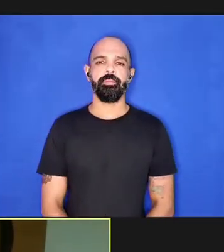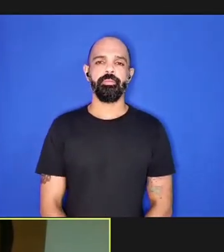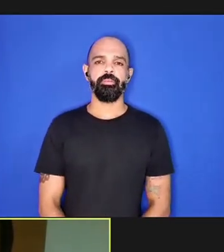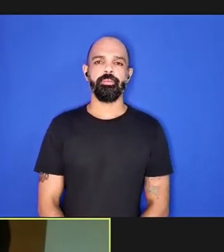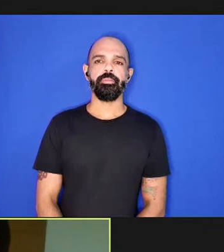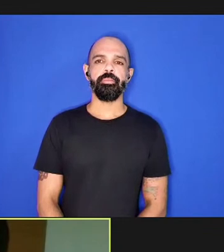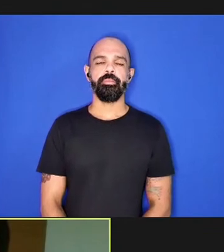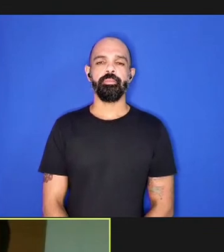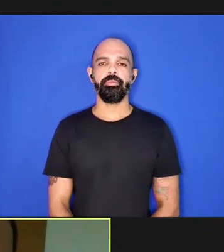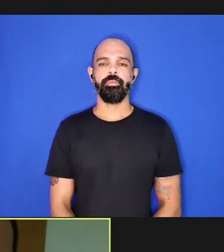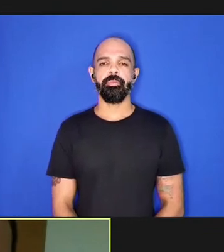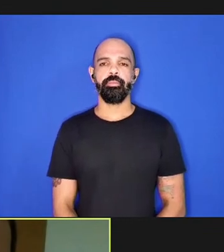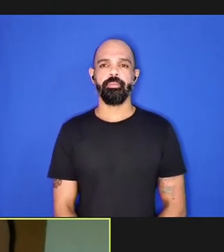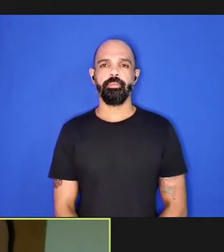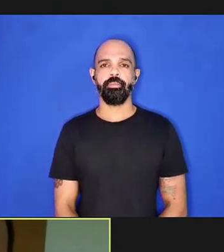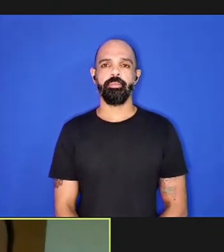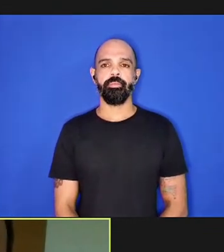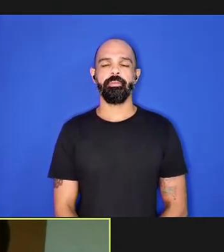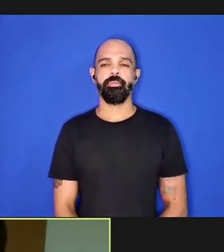perguntas,